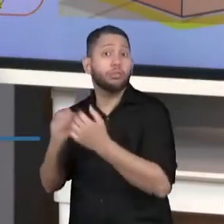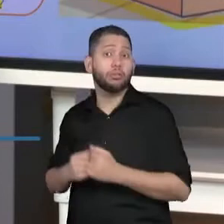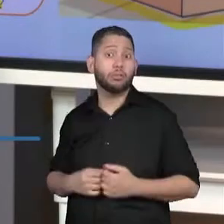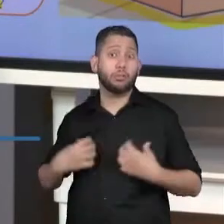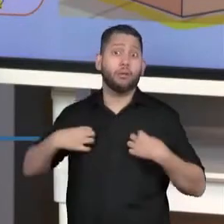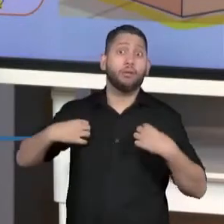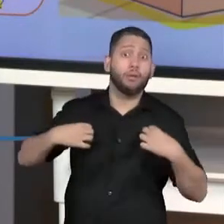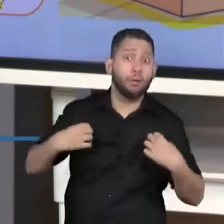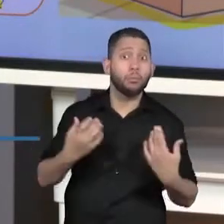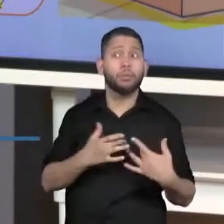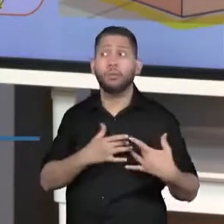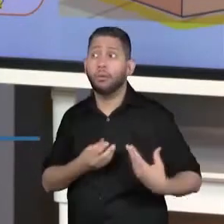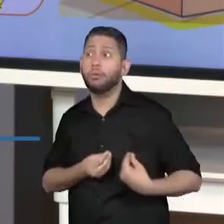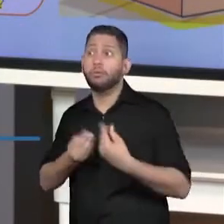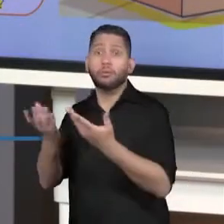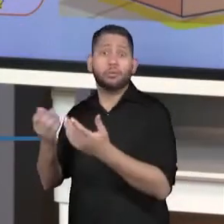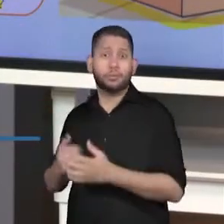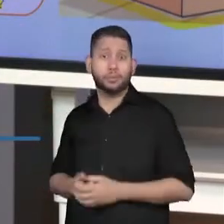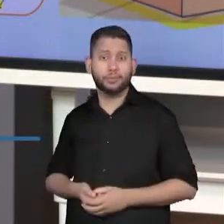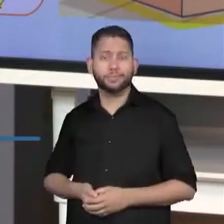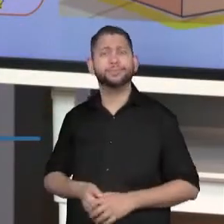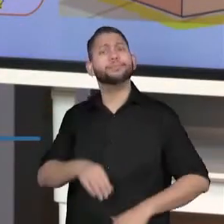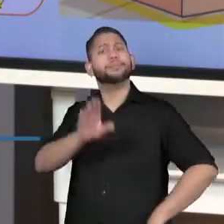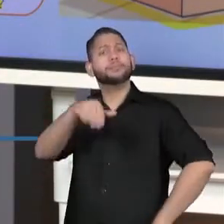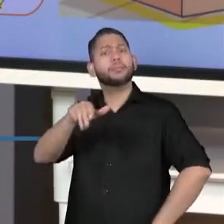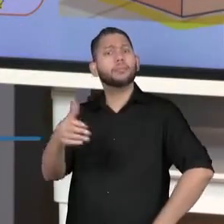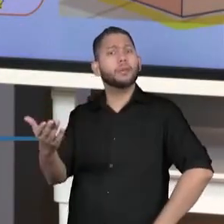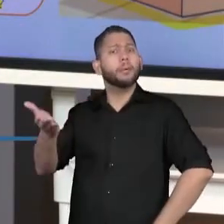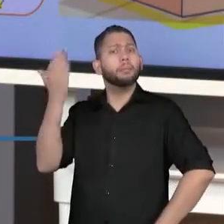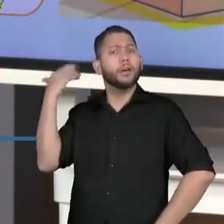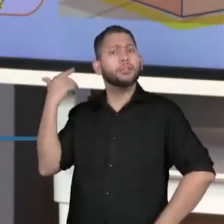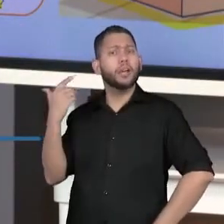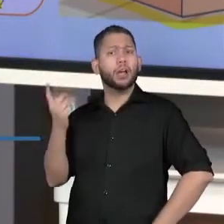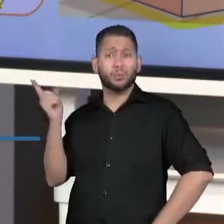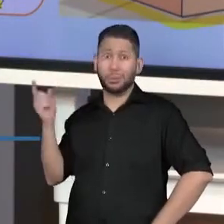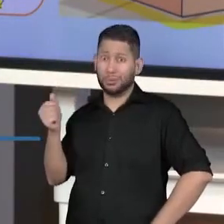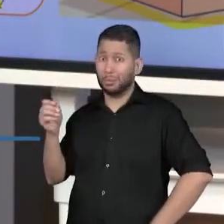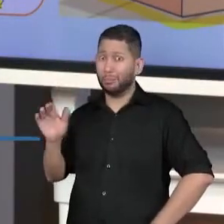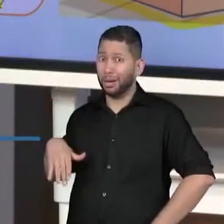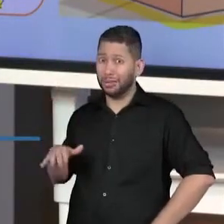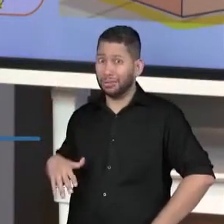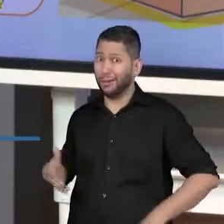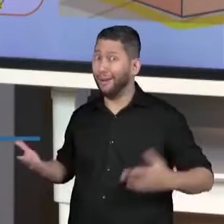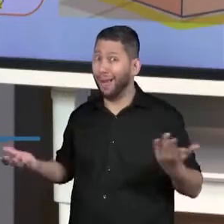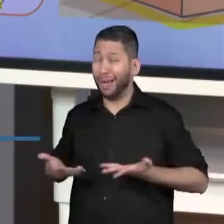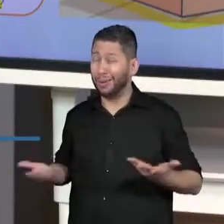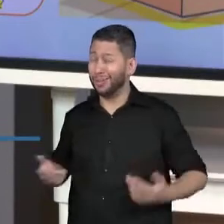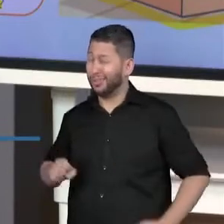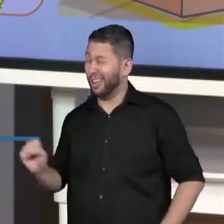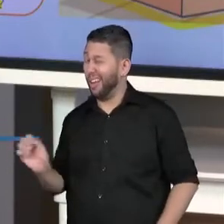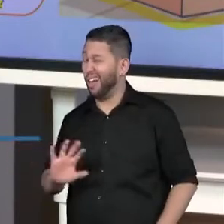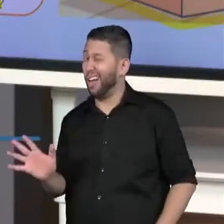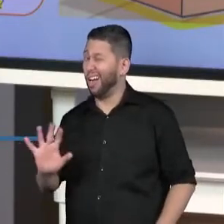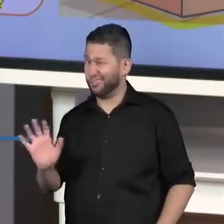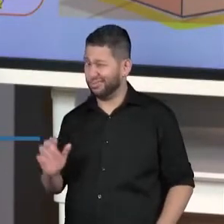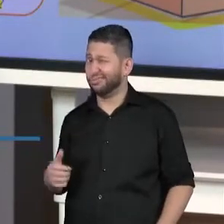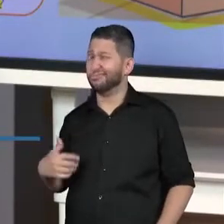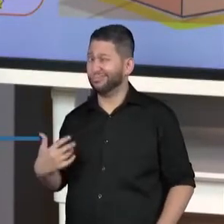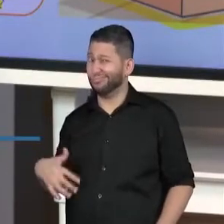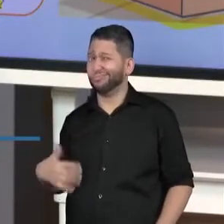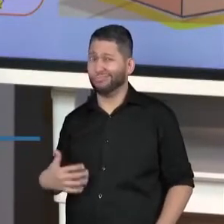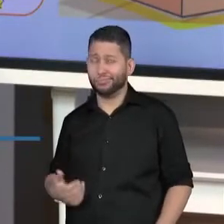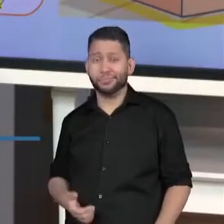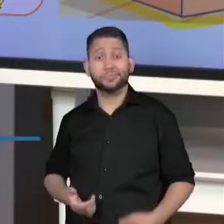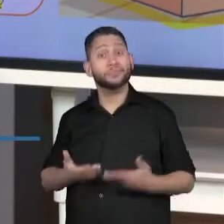barato. Yeah, it was cheaper in the past. No passado era mais baratinho, agora o preço subiu. Então, e temos também, ó,